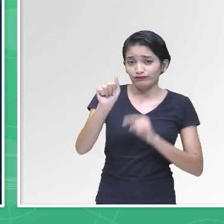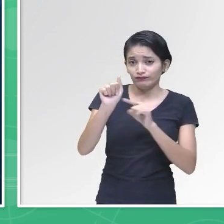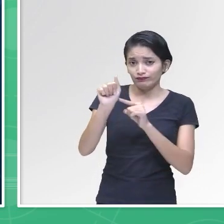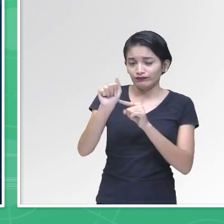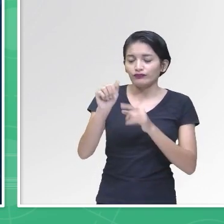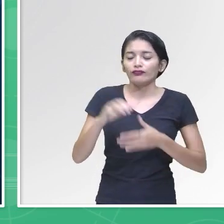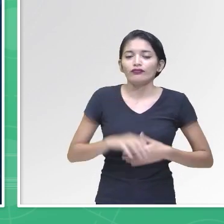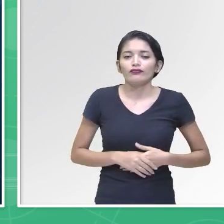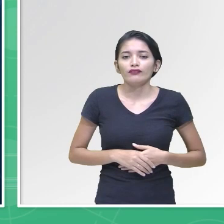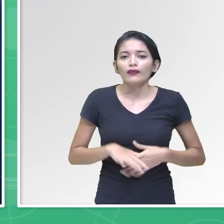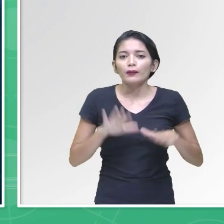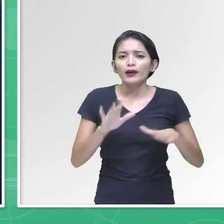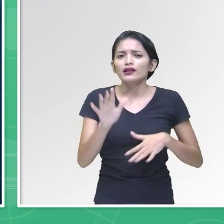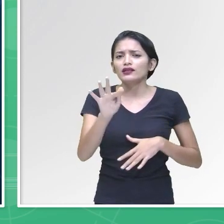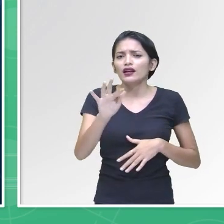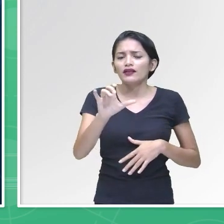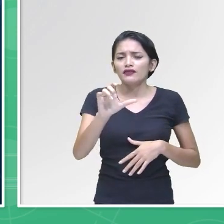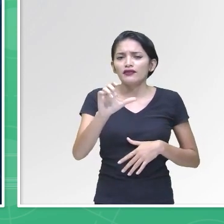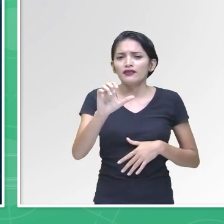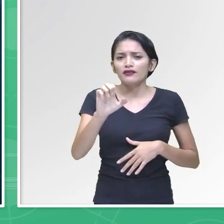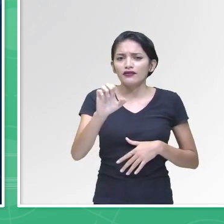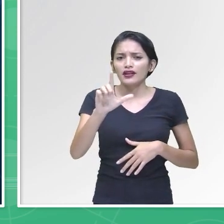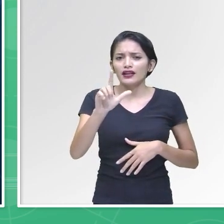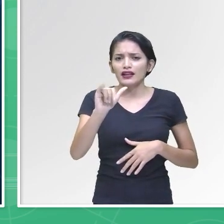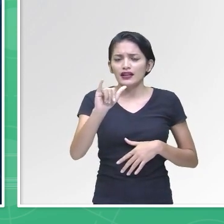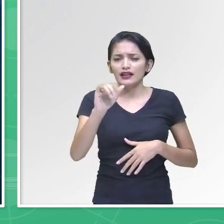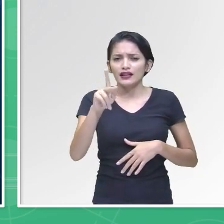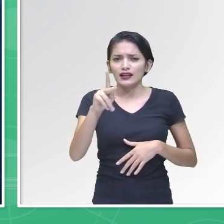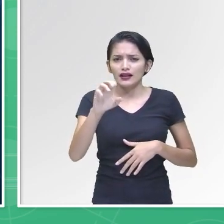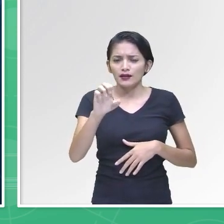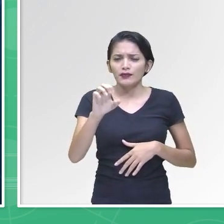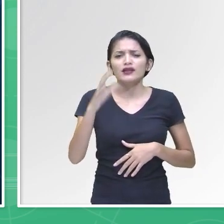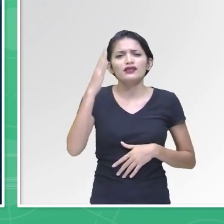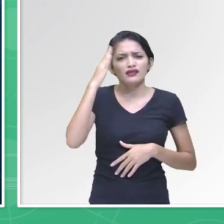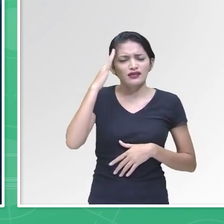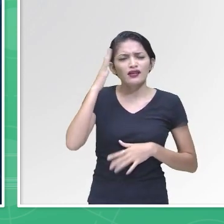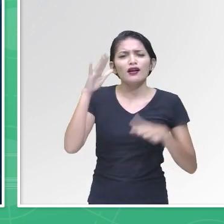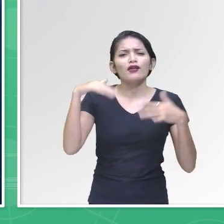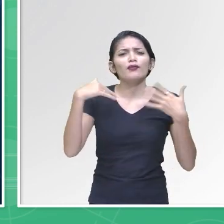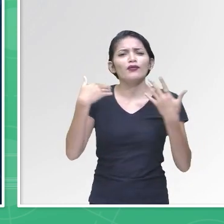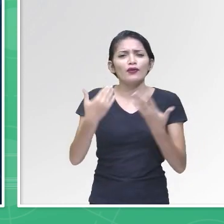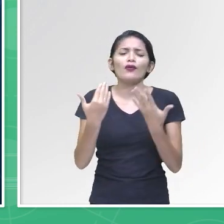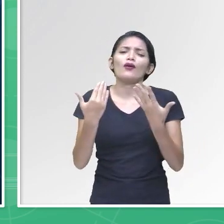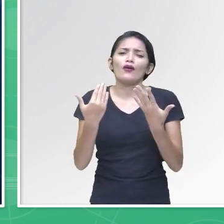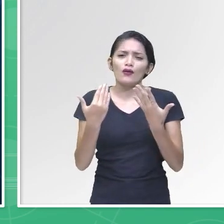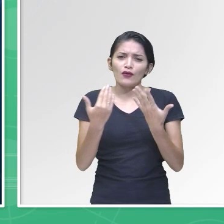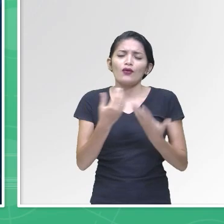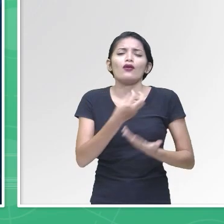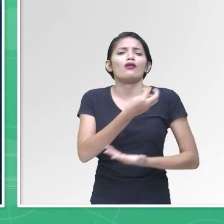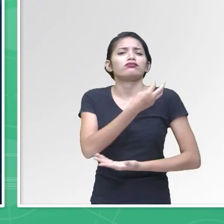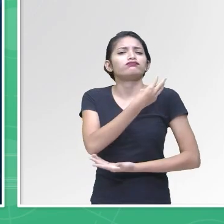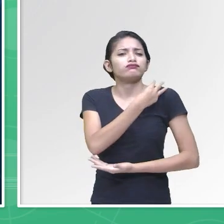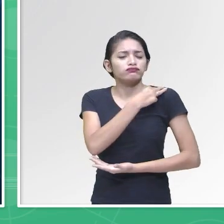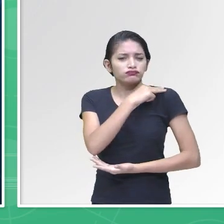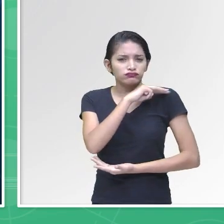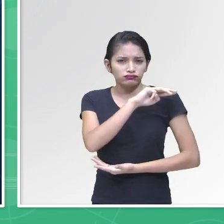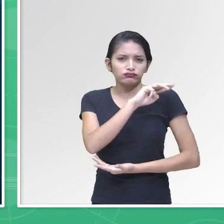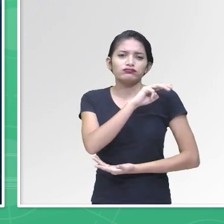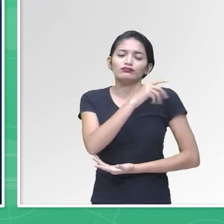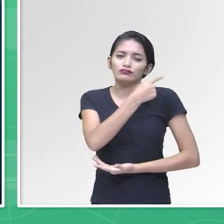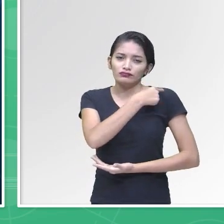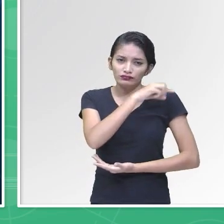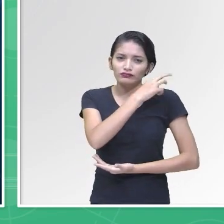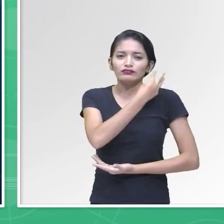o Felipe, né? Alguém sabe de que série é essa aula? Sim! Corresponde à